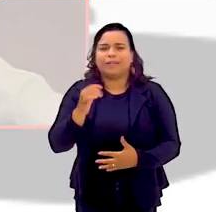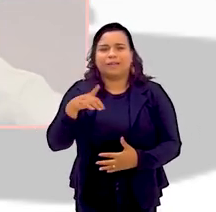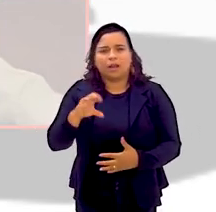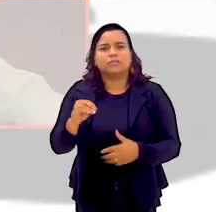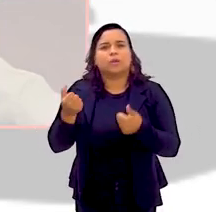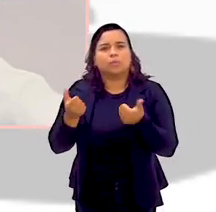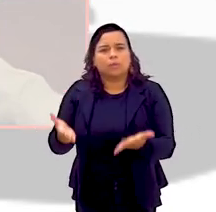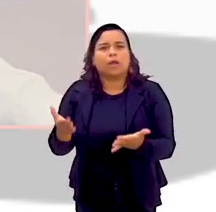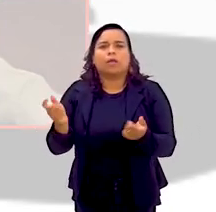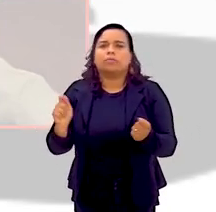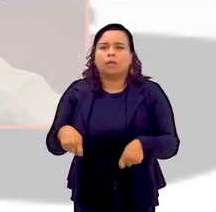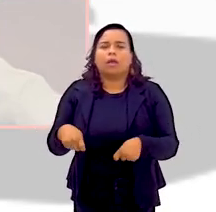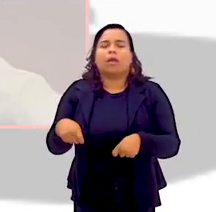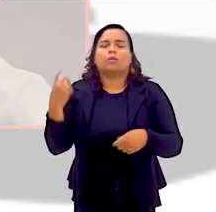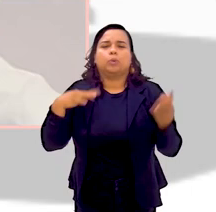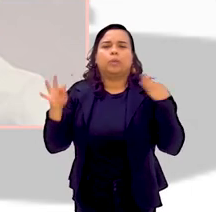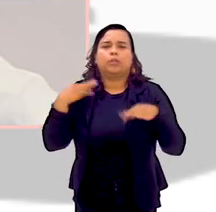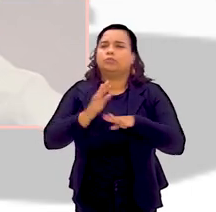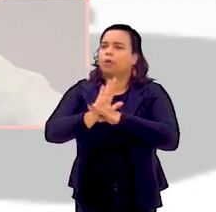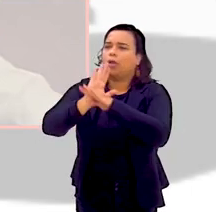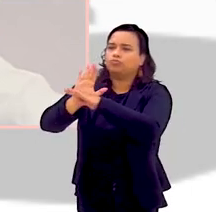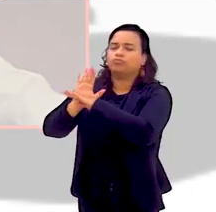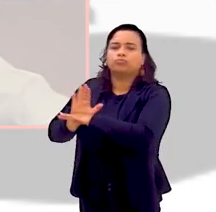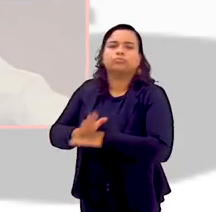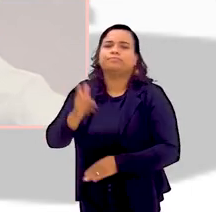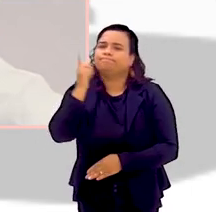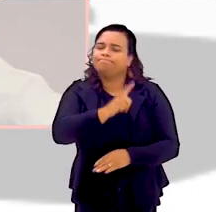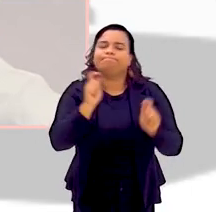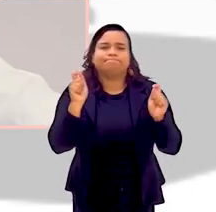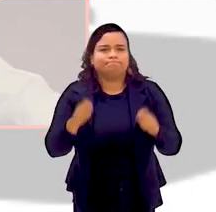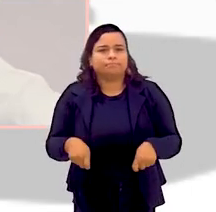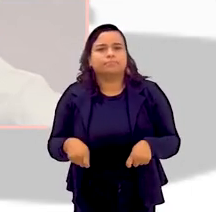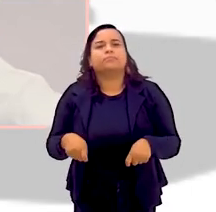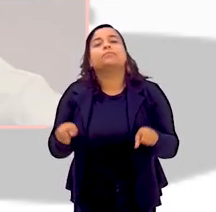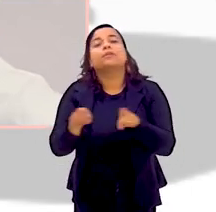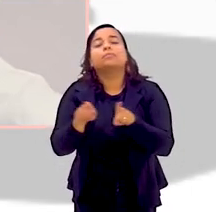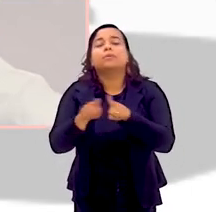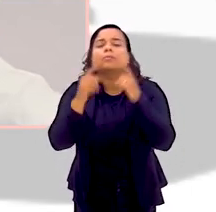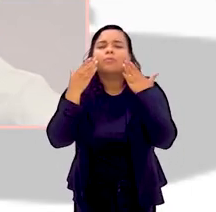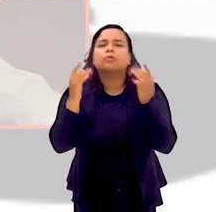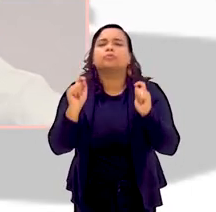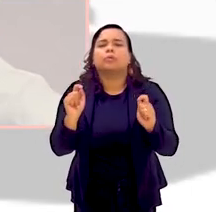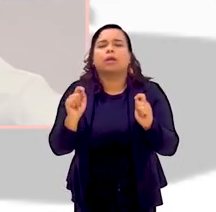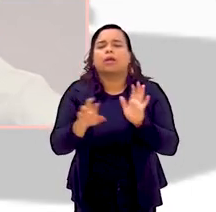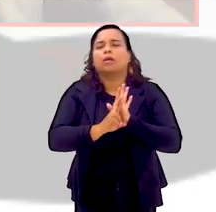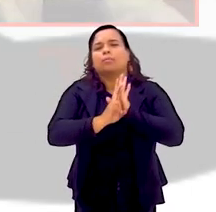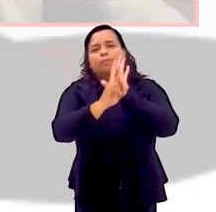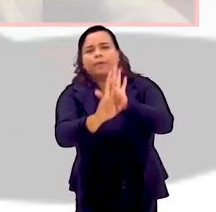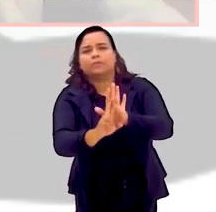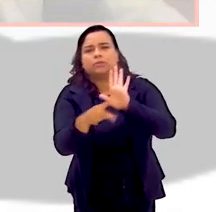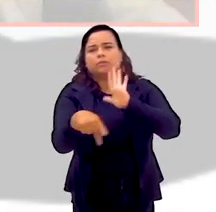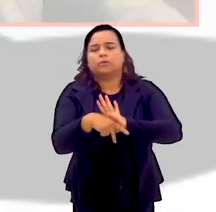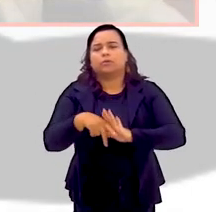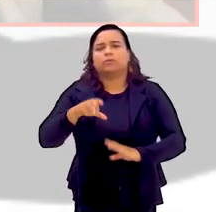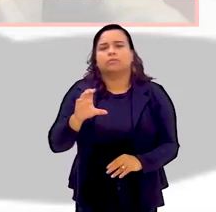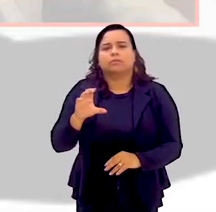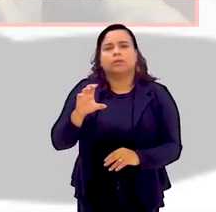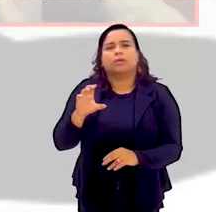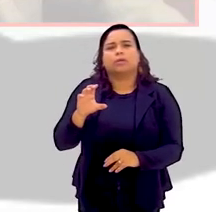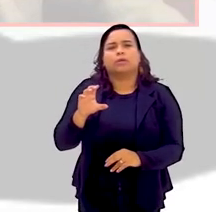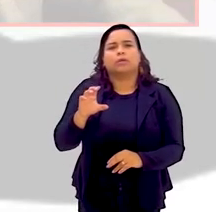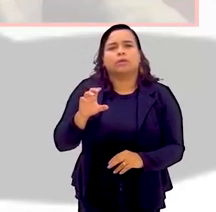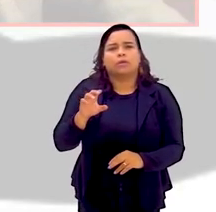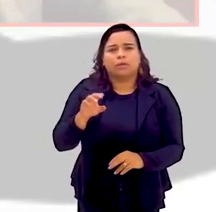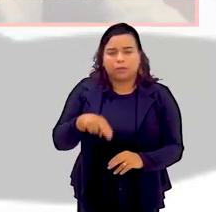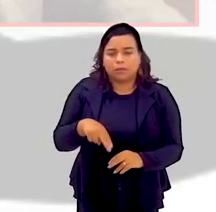fazer com o turismo e tem feito com o turismo. Ressalto que a realização ou a representatividade da CNC no Rio de